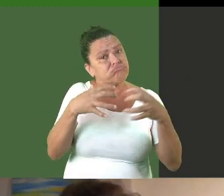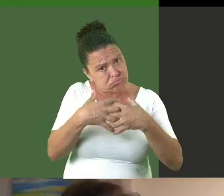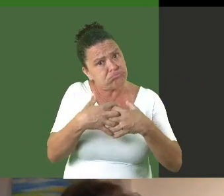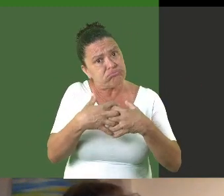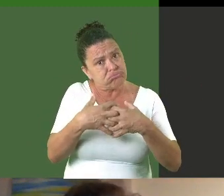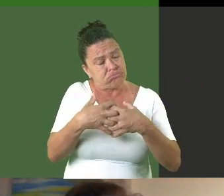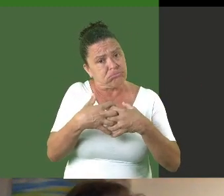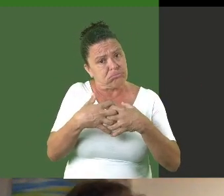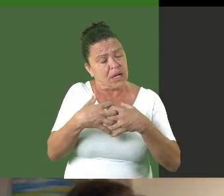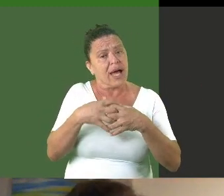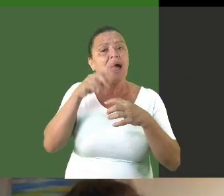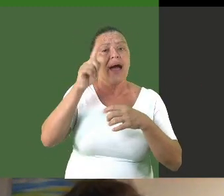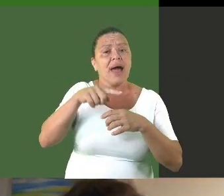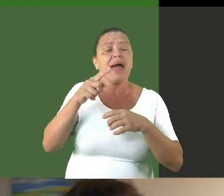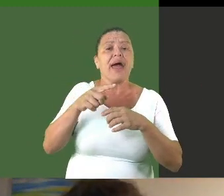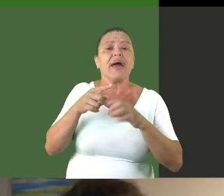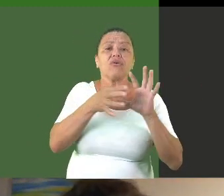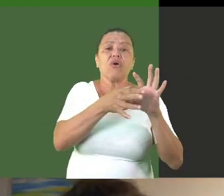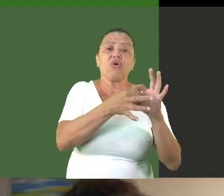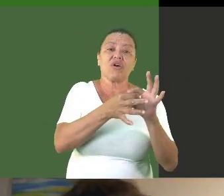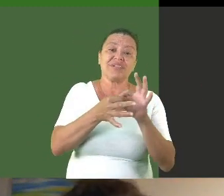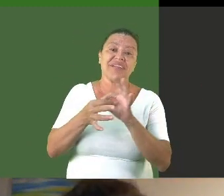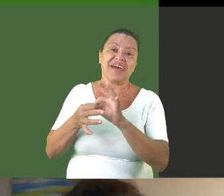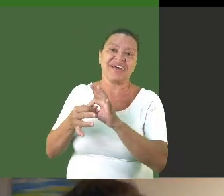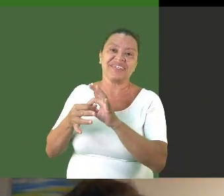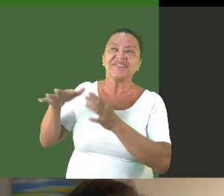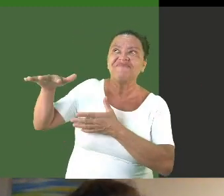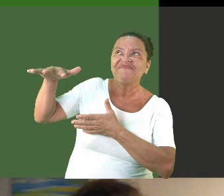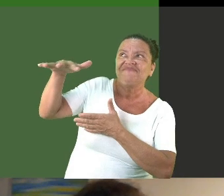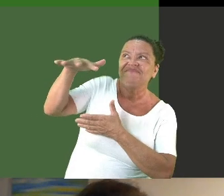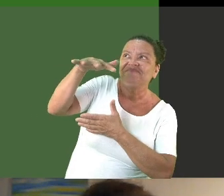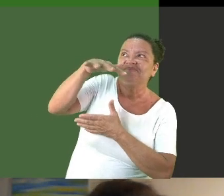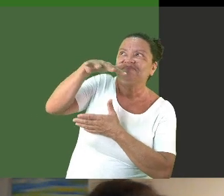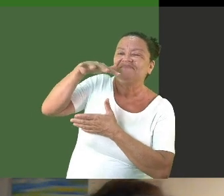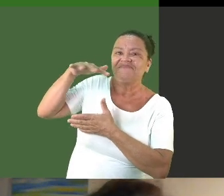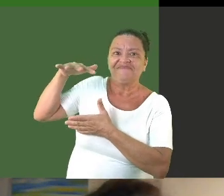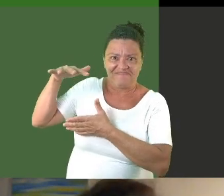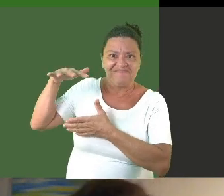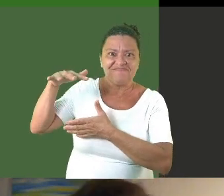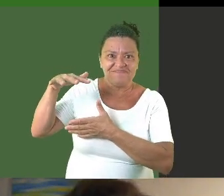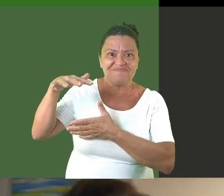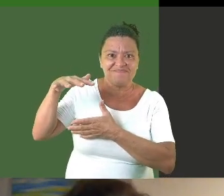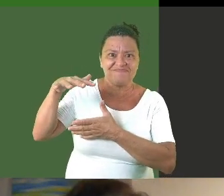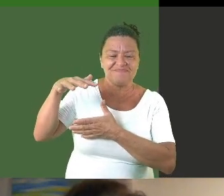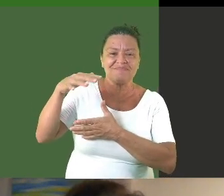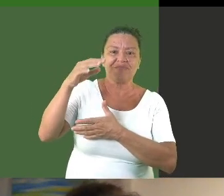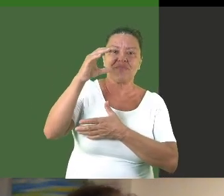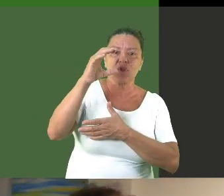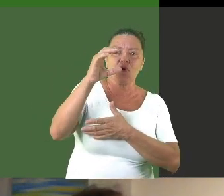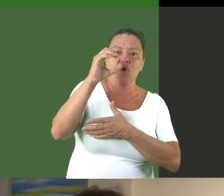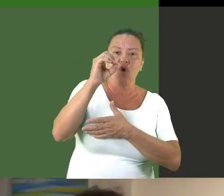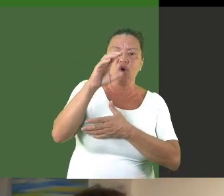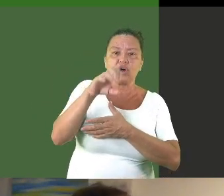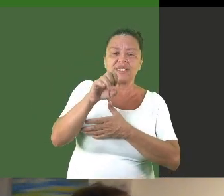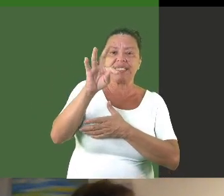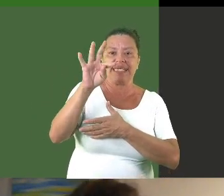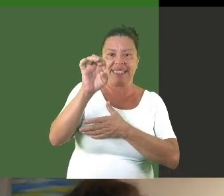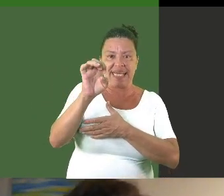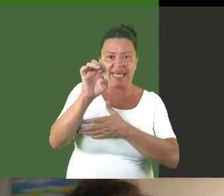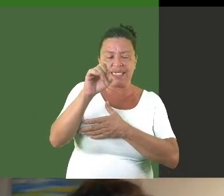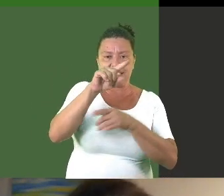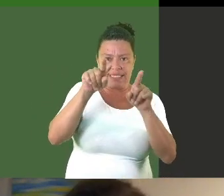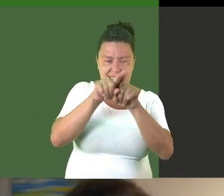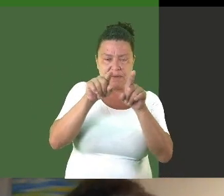faz parte de um grande contexto universal. Então, Ocidente e Oriente acabam por